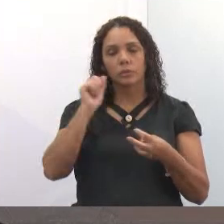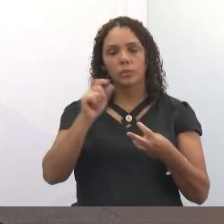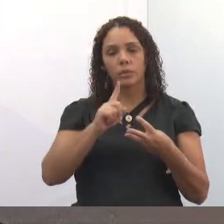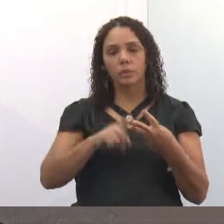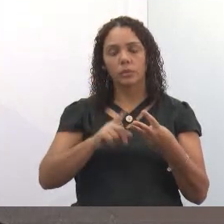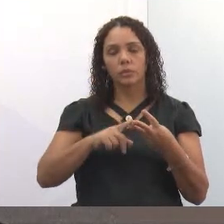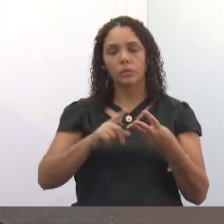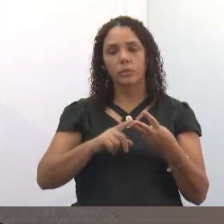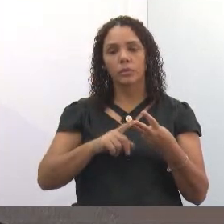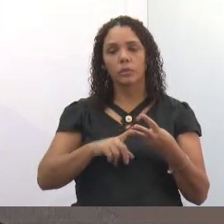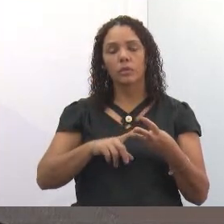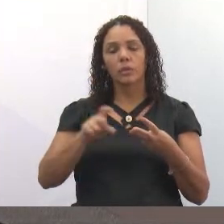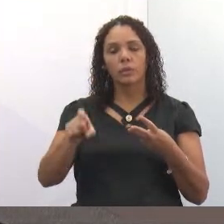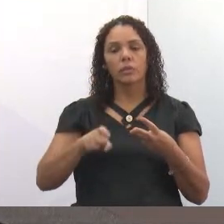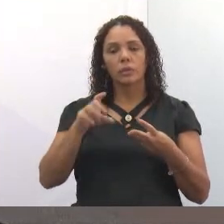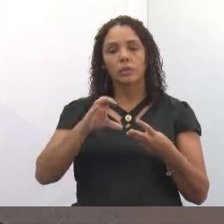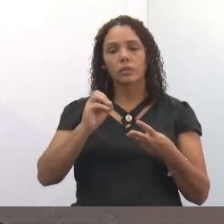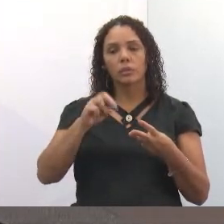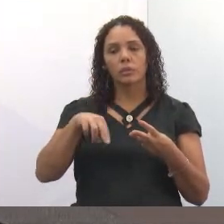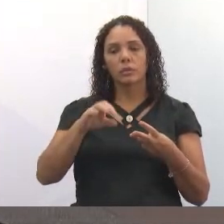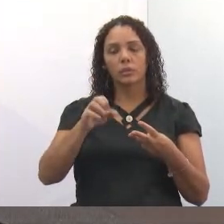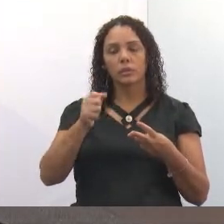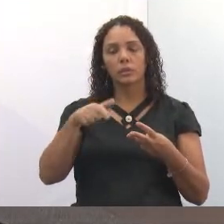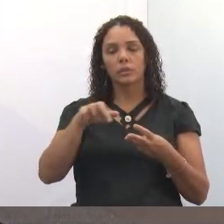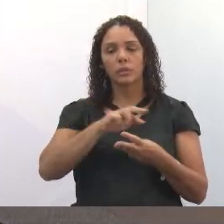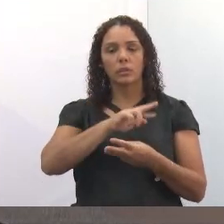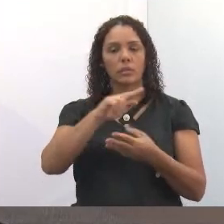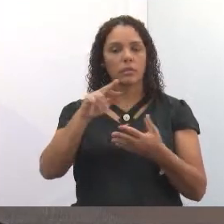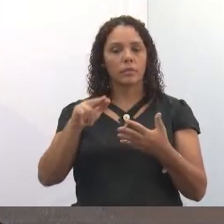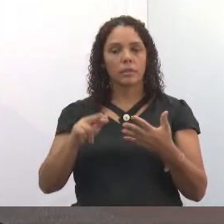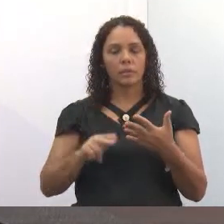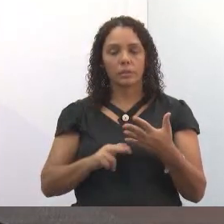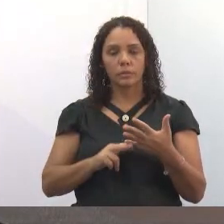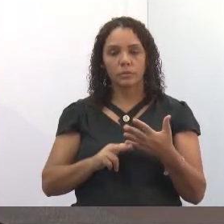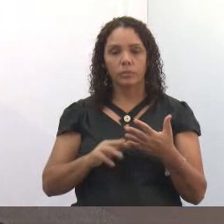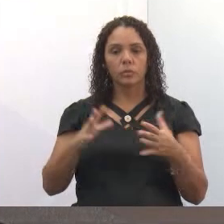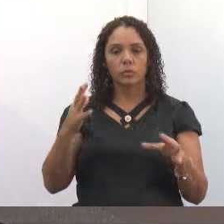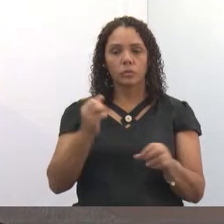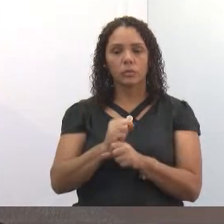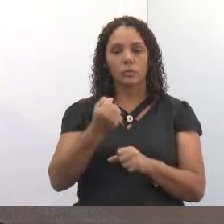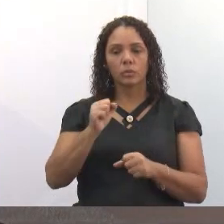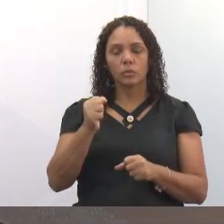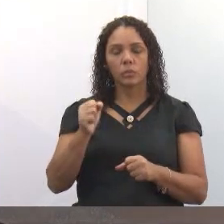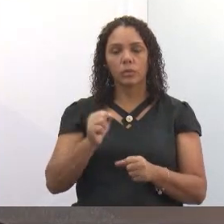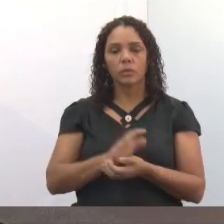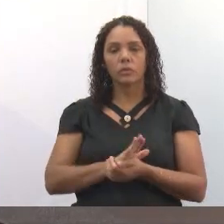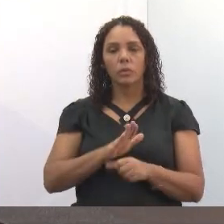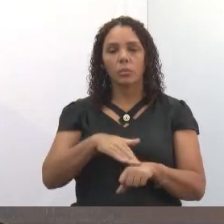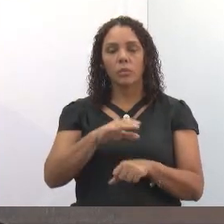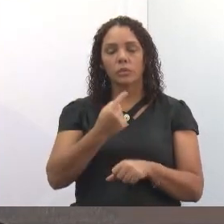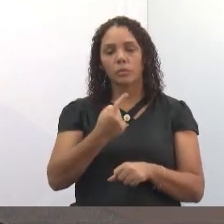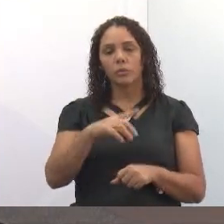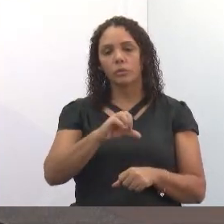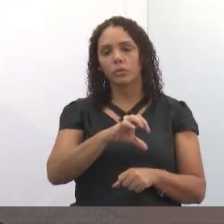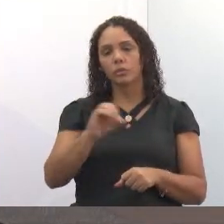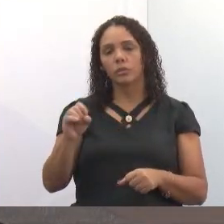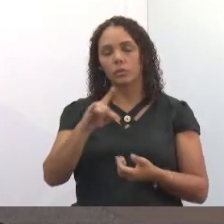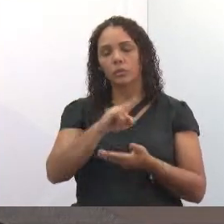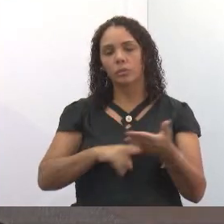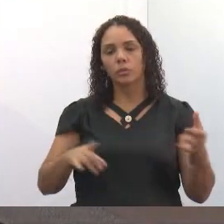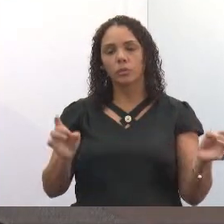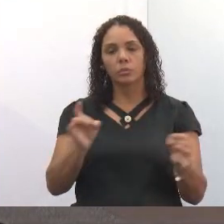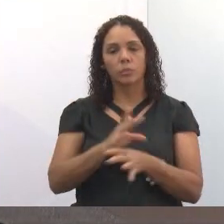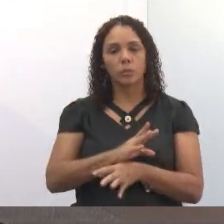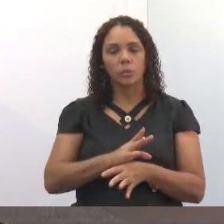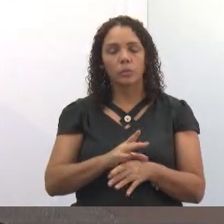Marília, Área da Fonte, Rio Comprido e CDHU Campo Grande, e mais de 1.900 matrículas emitidas.